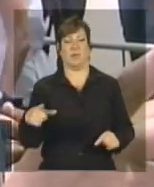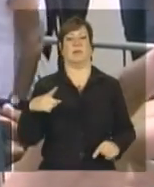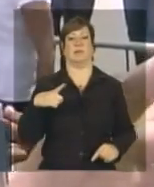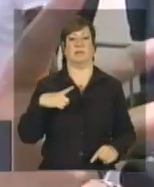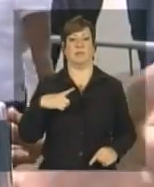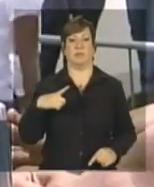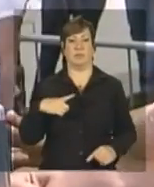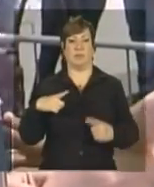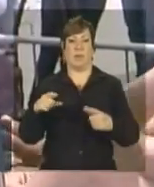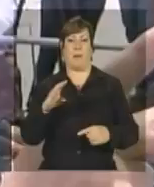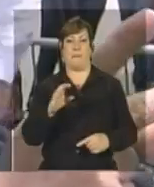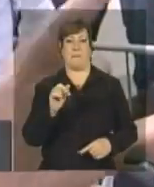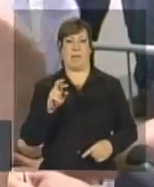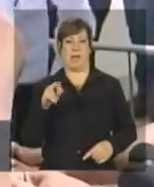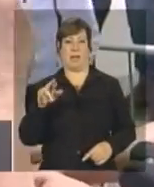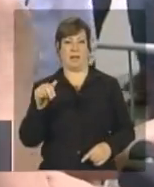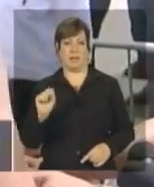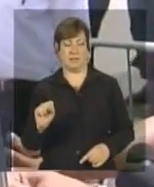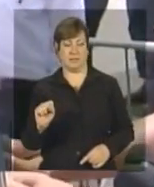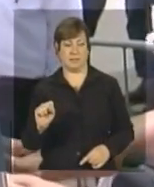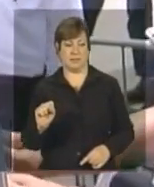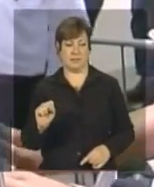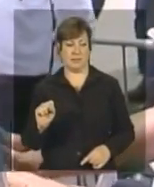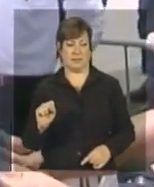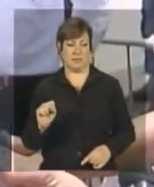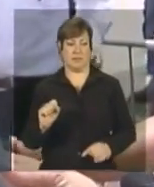por Barreiras. Não, por